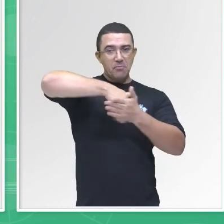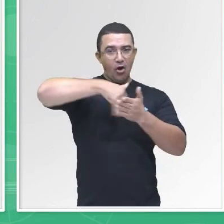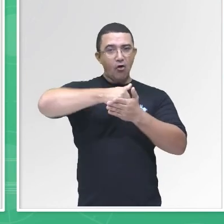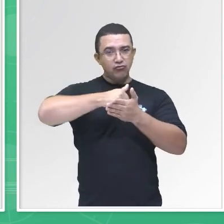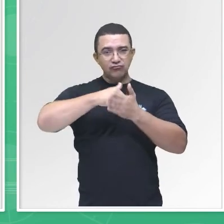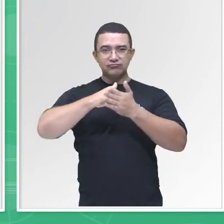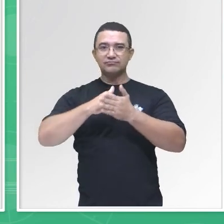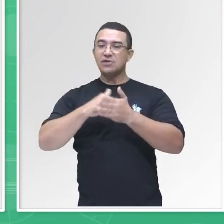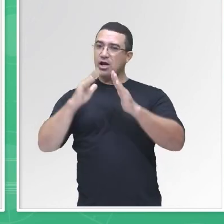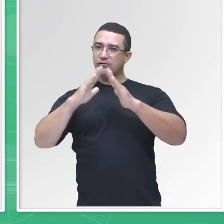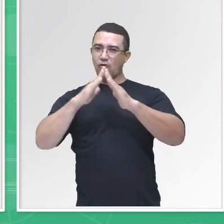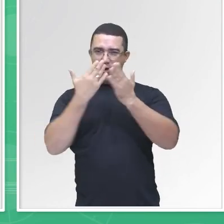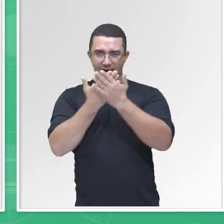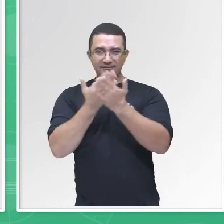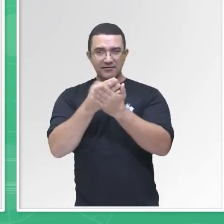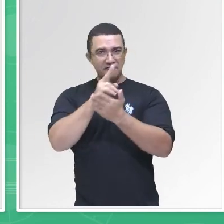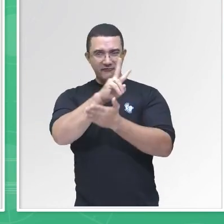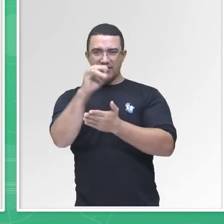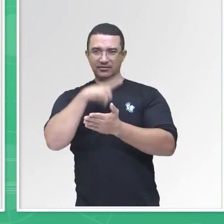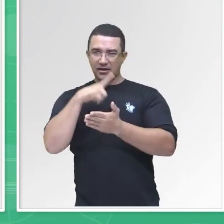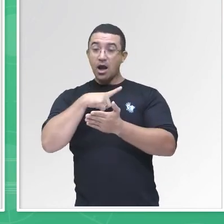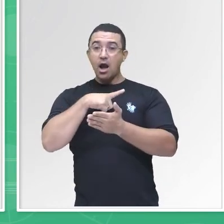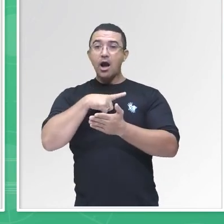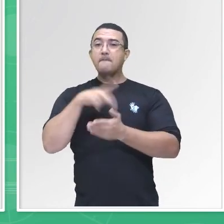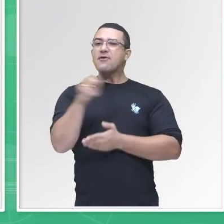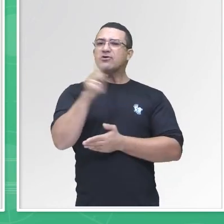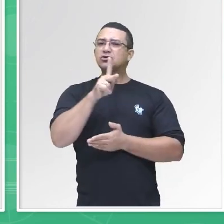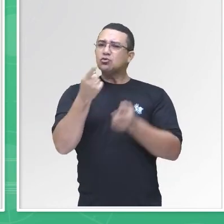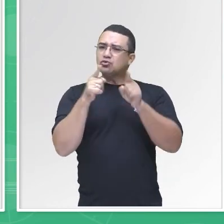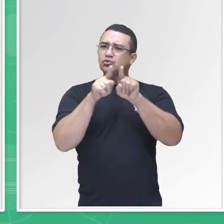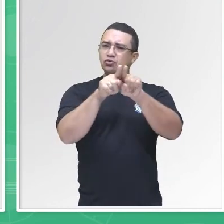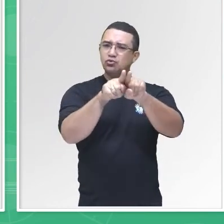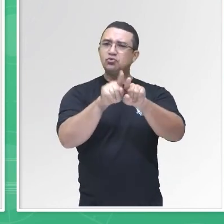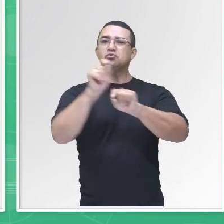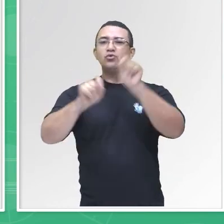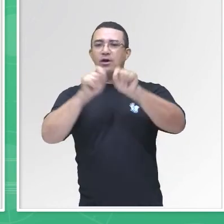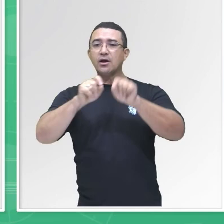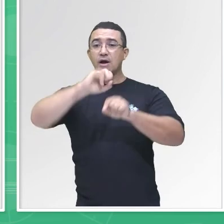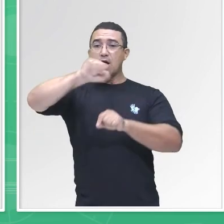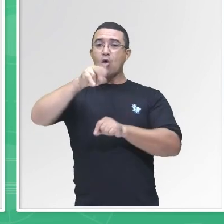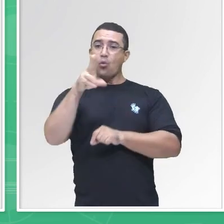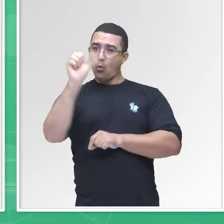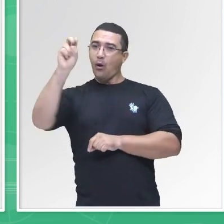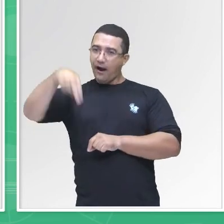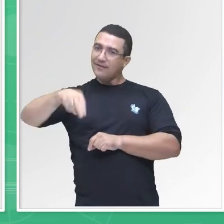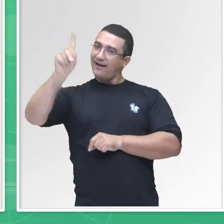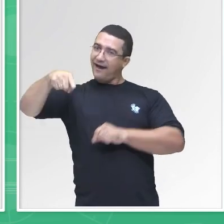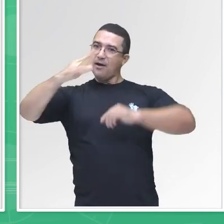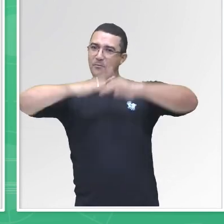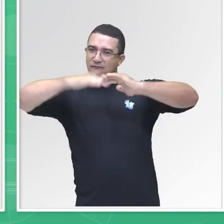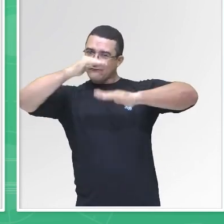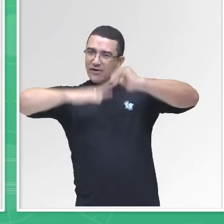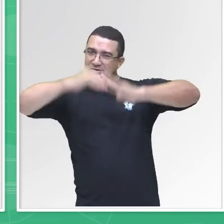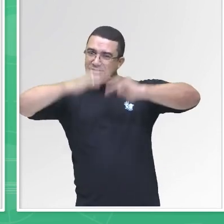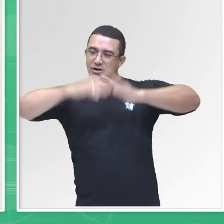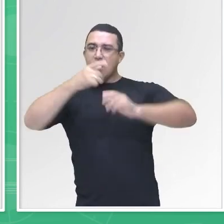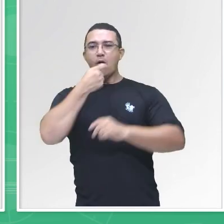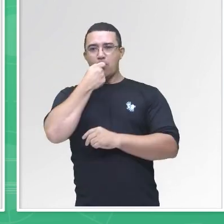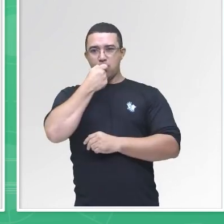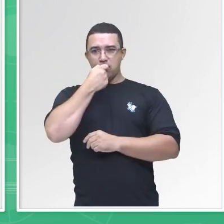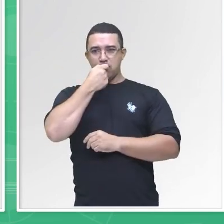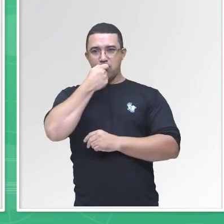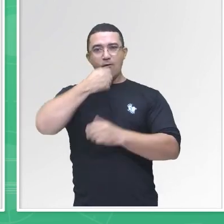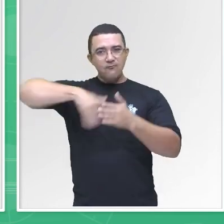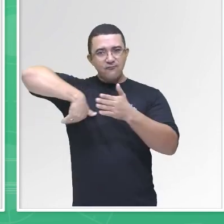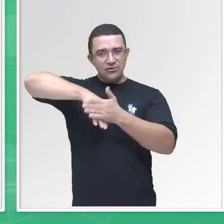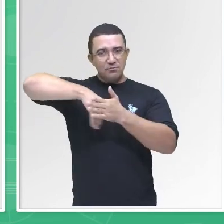o professor hoje trouxe o juiz, o homem, o Juan, esse homem que se chama Juan, João, em português, né? E ele